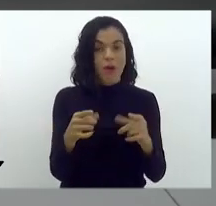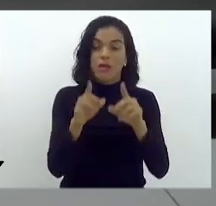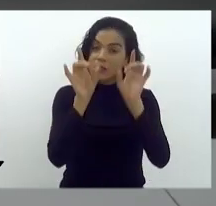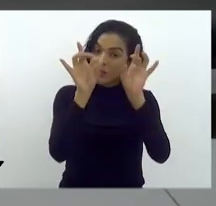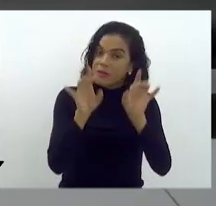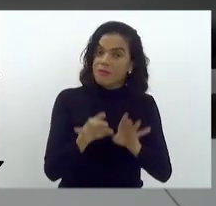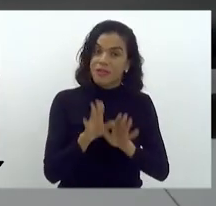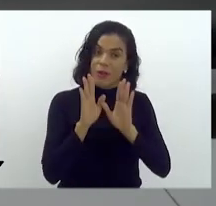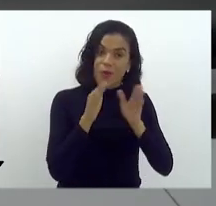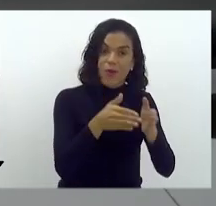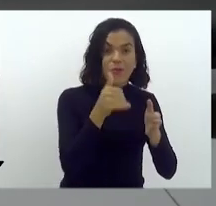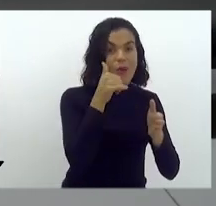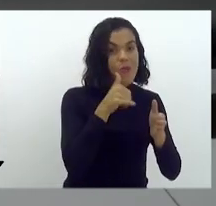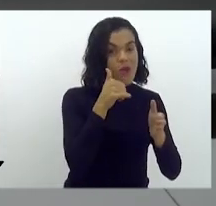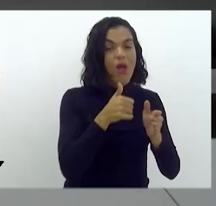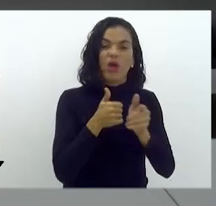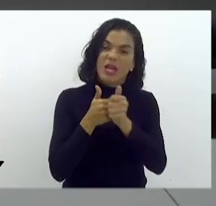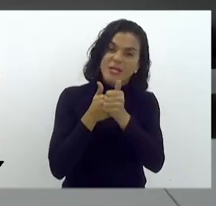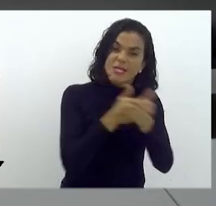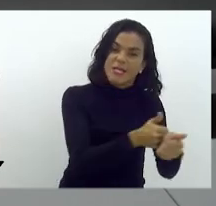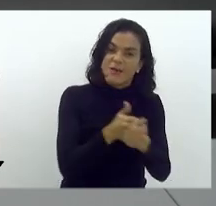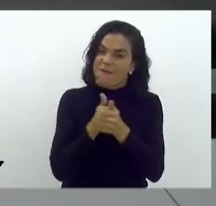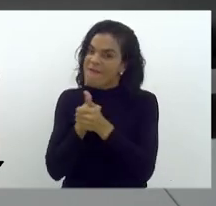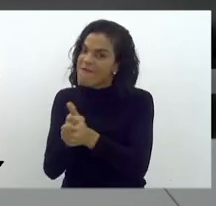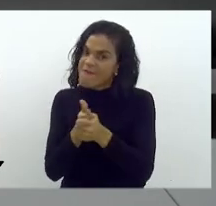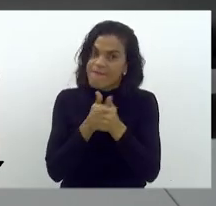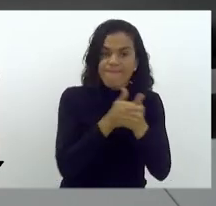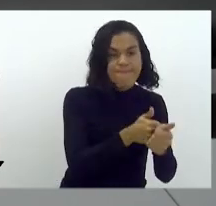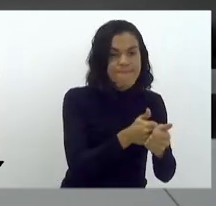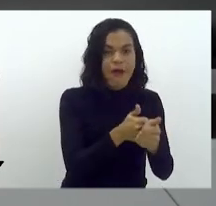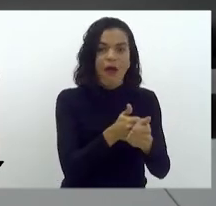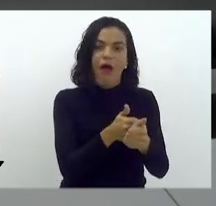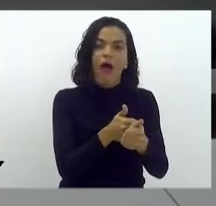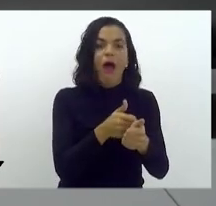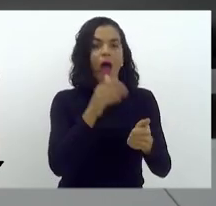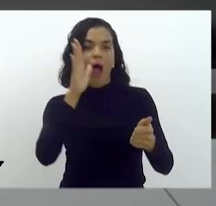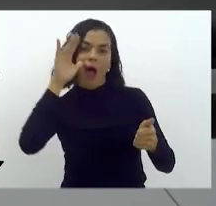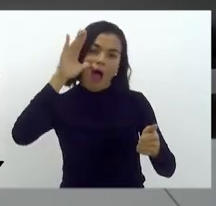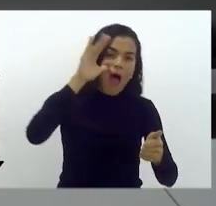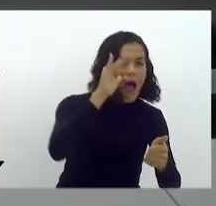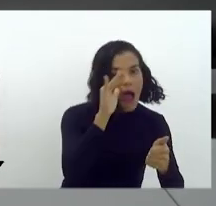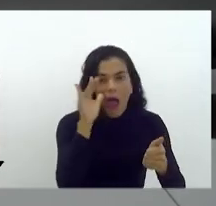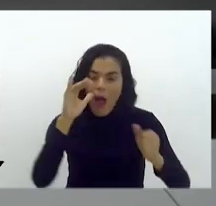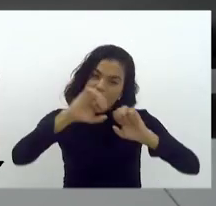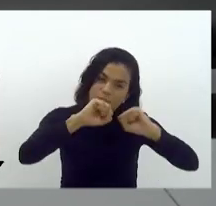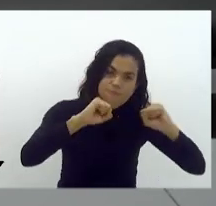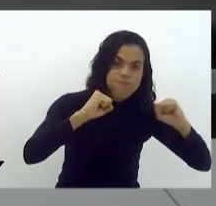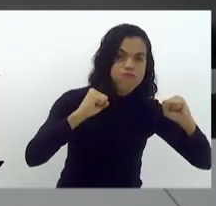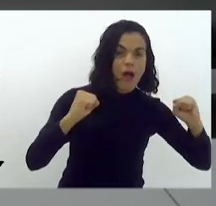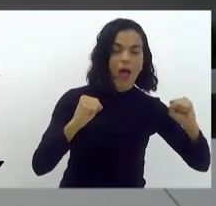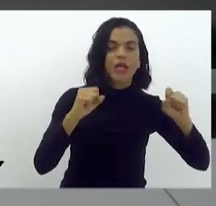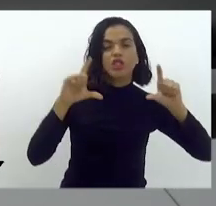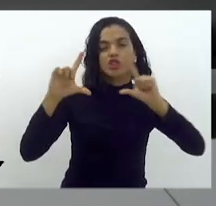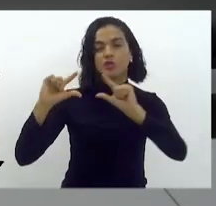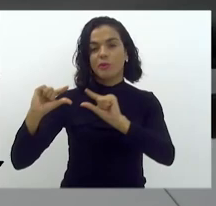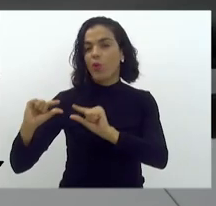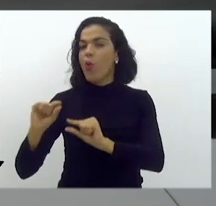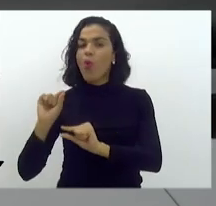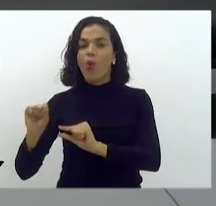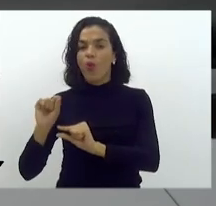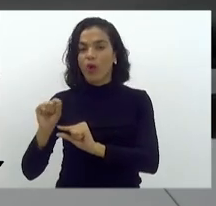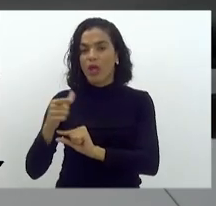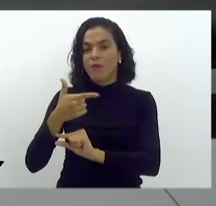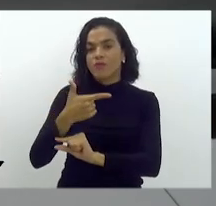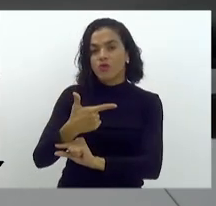para as mulheres os toquem Esse é o que mais tem aumentado para as mulheres e uma diminuição leve no que diz respeito